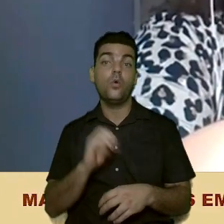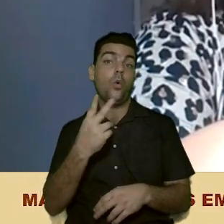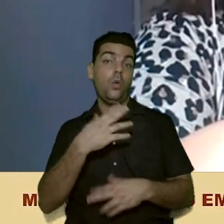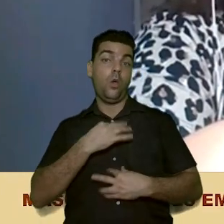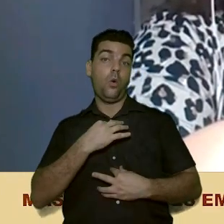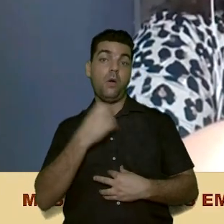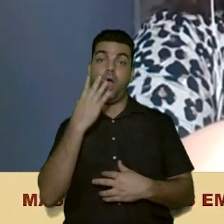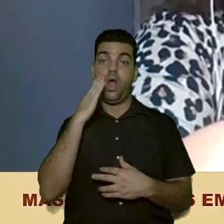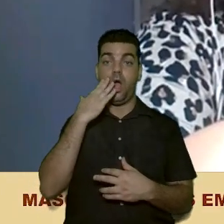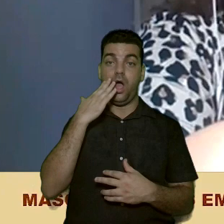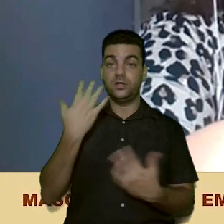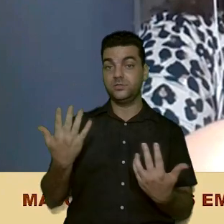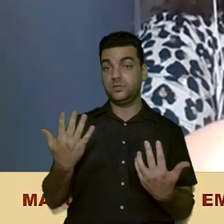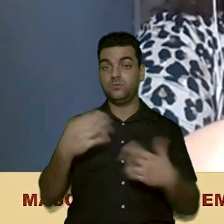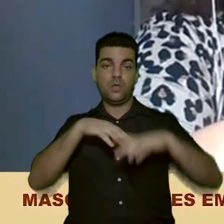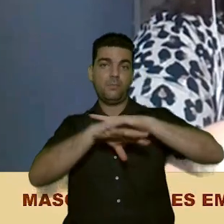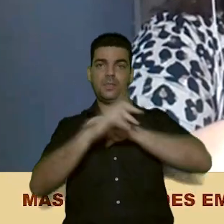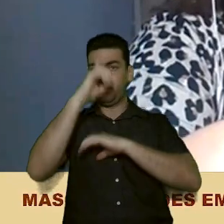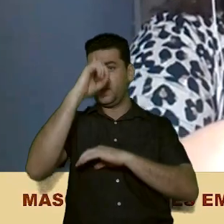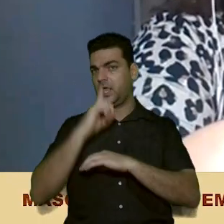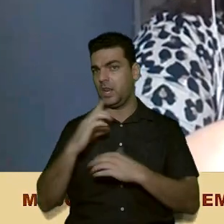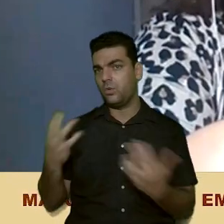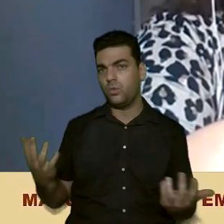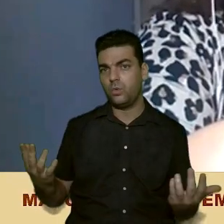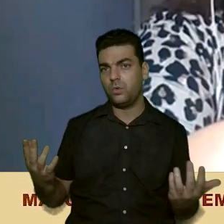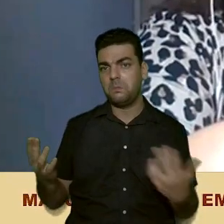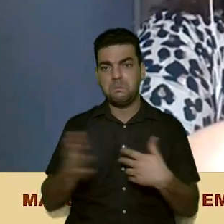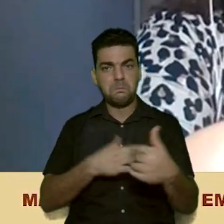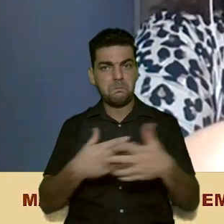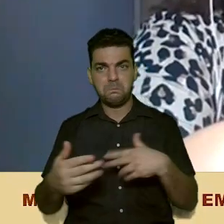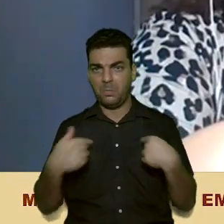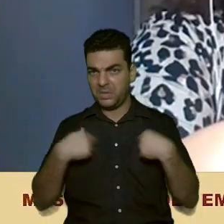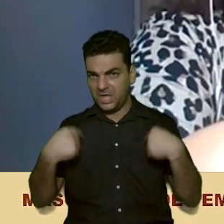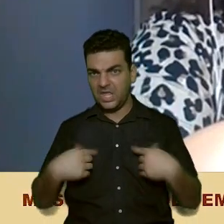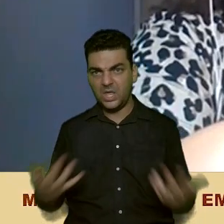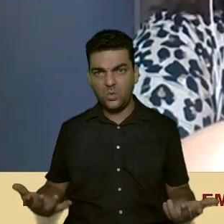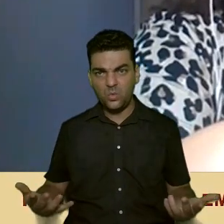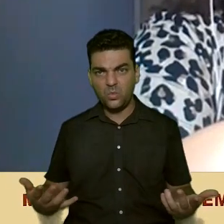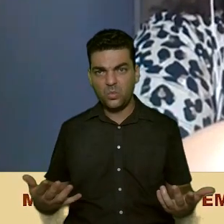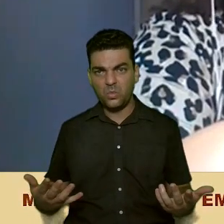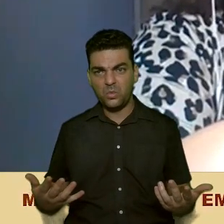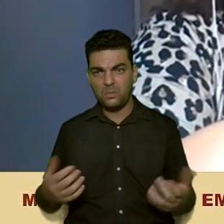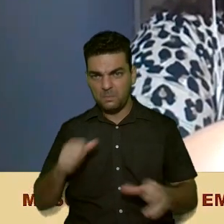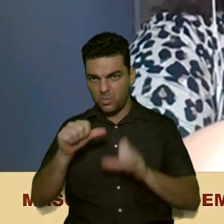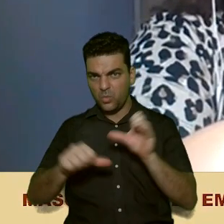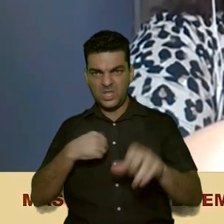rosa? Por que eu não posso botar um sapato amarelo? Sabe, isso vai influenciar na minha